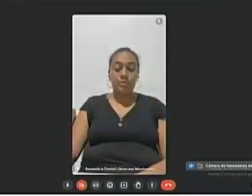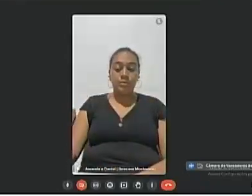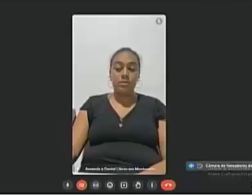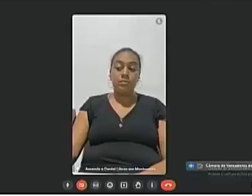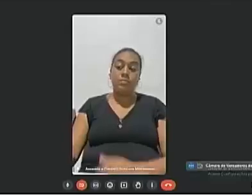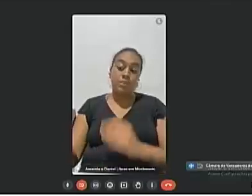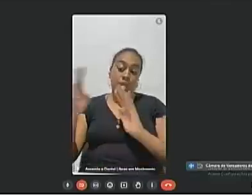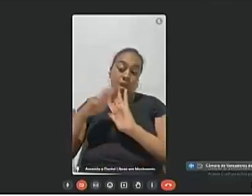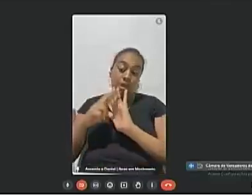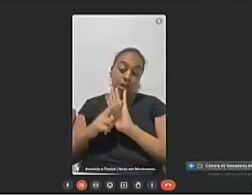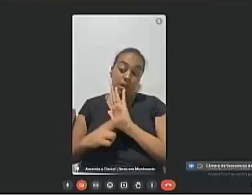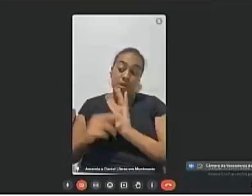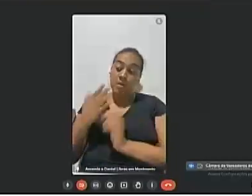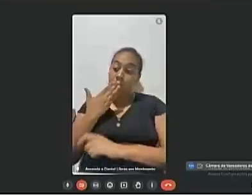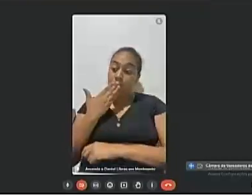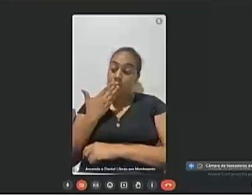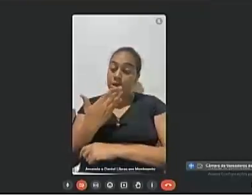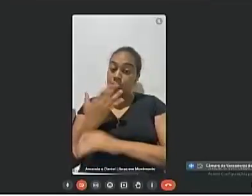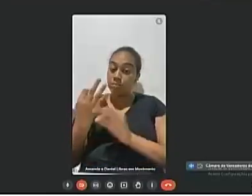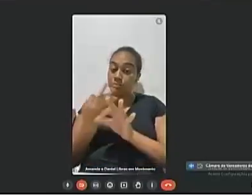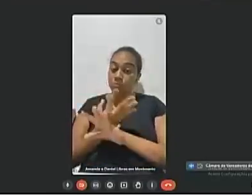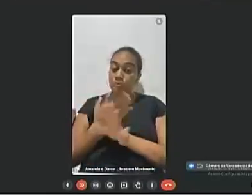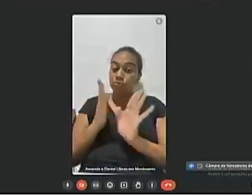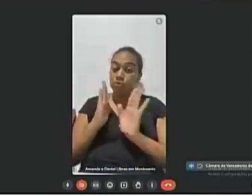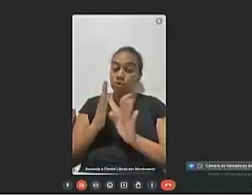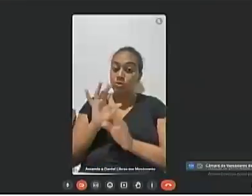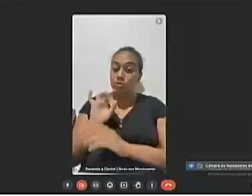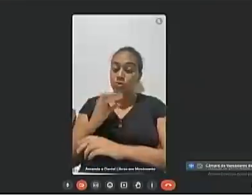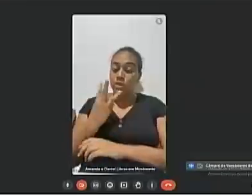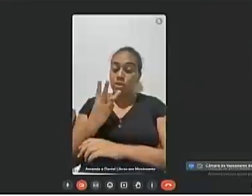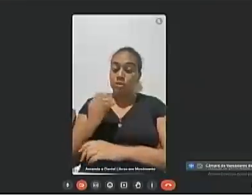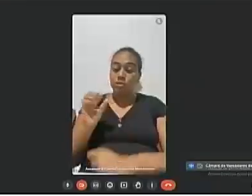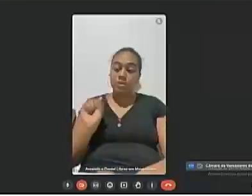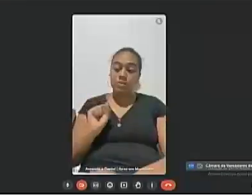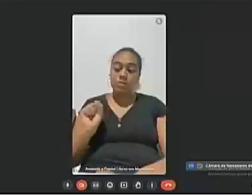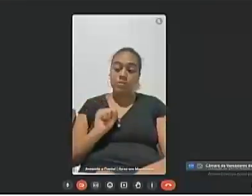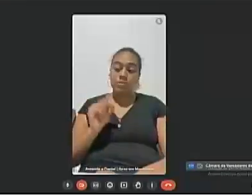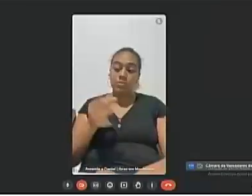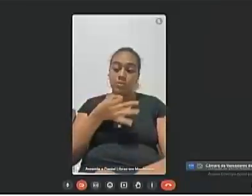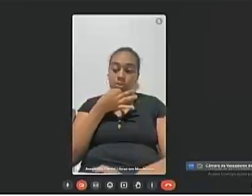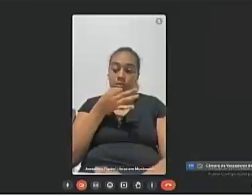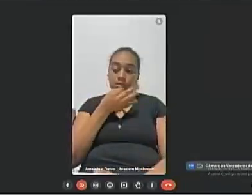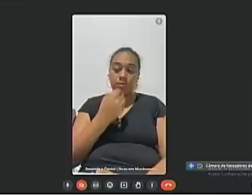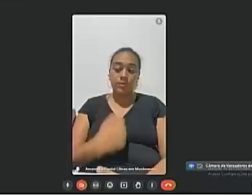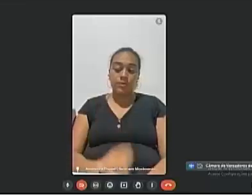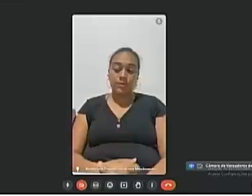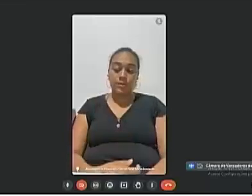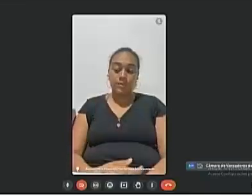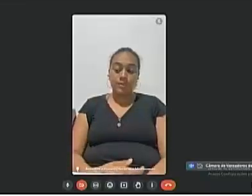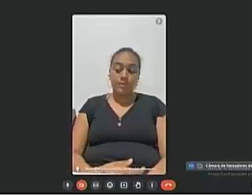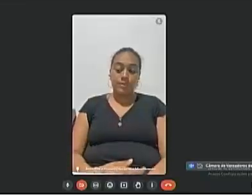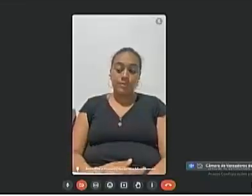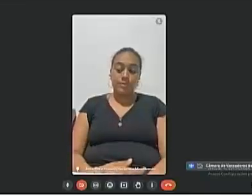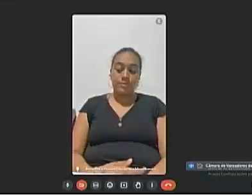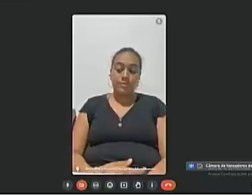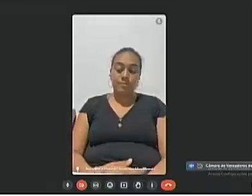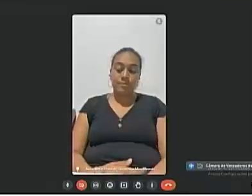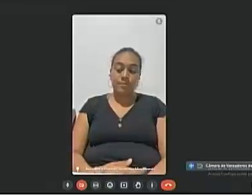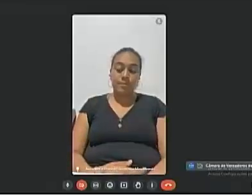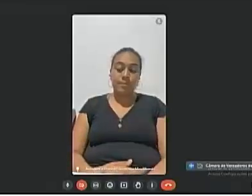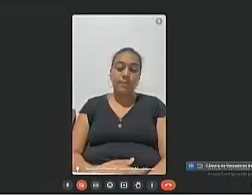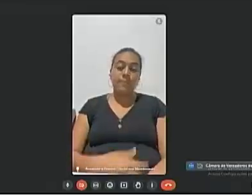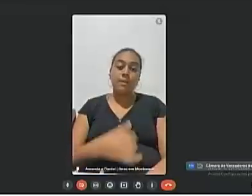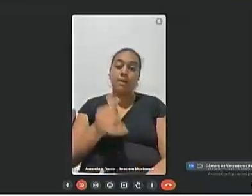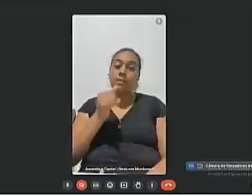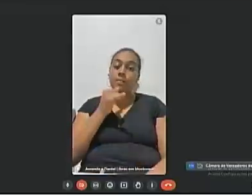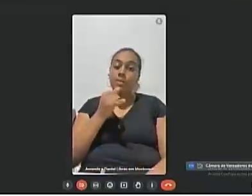regulamento previamente estabelecido, concedemos 30 segundos para a conclusão. Mais um exemplo aqui do mesmo